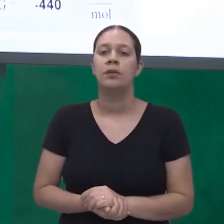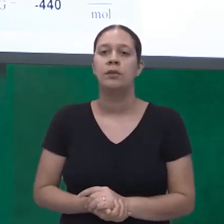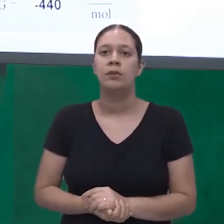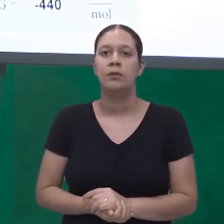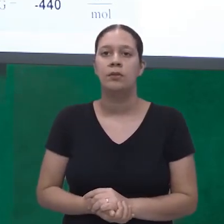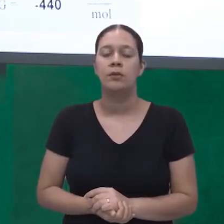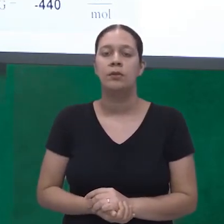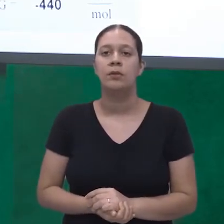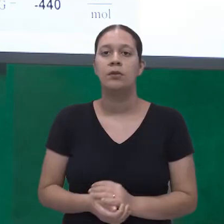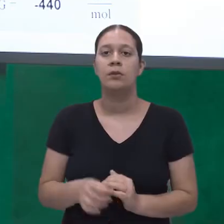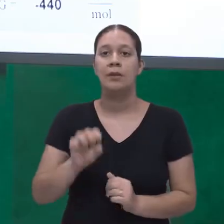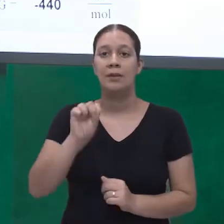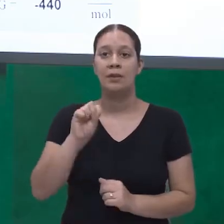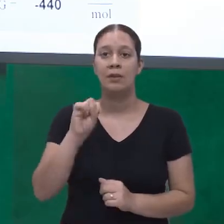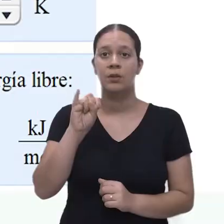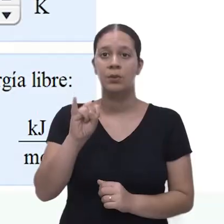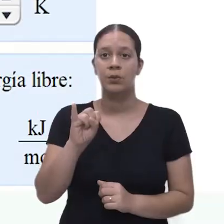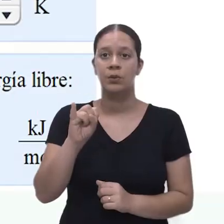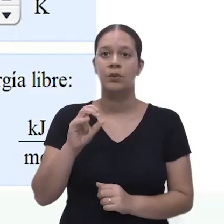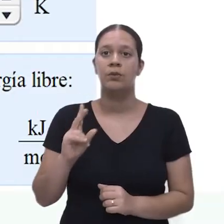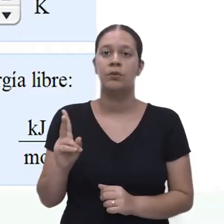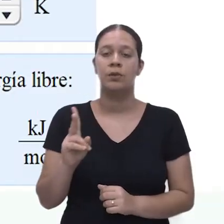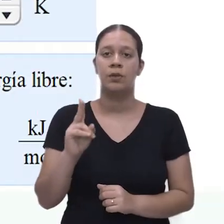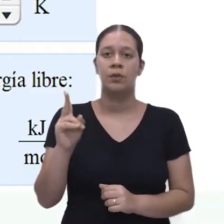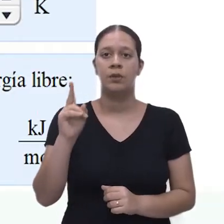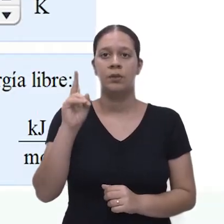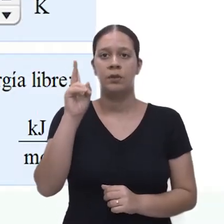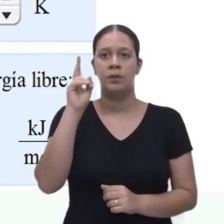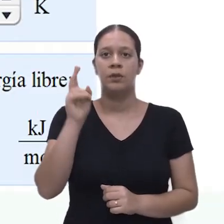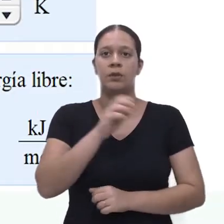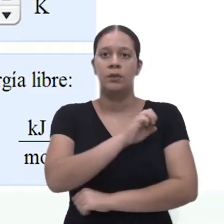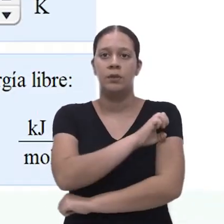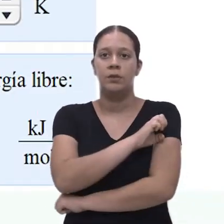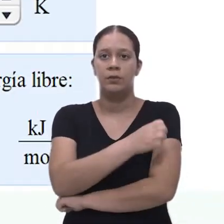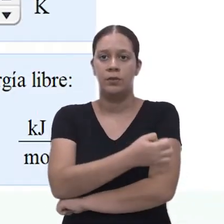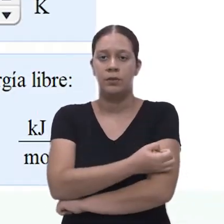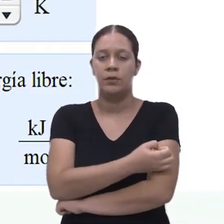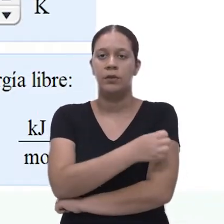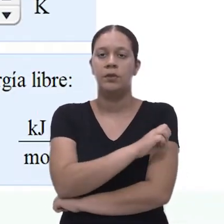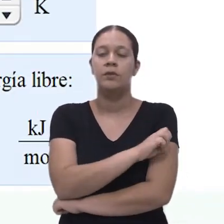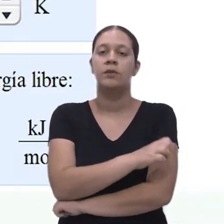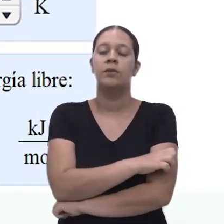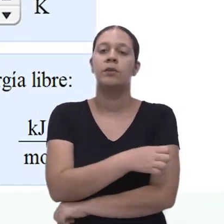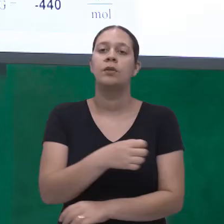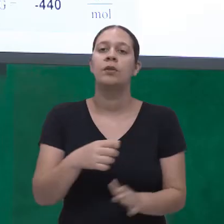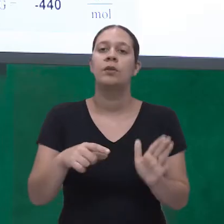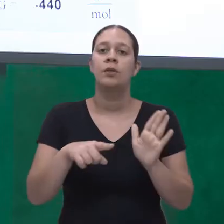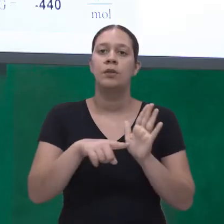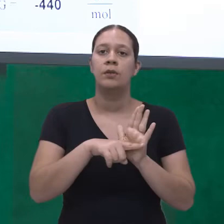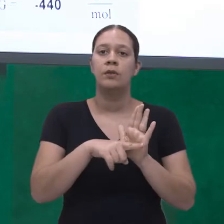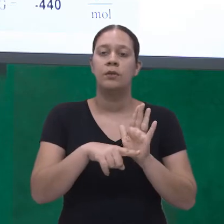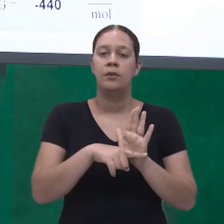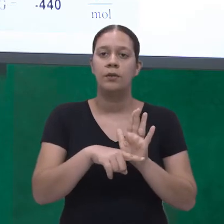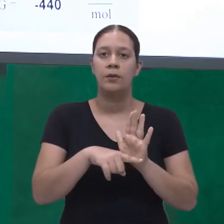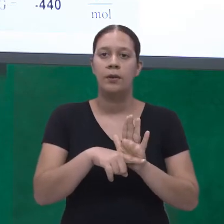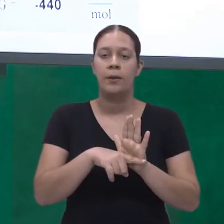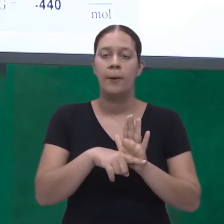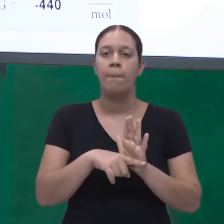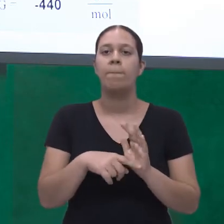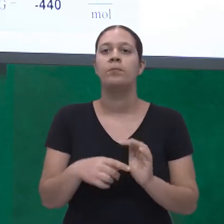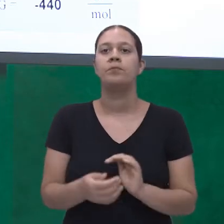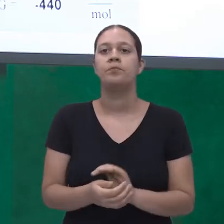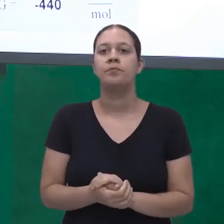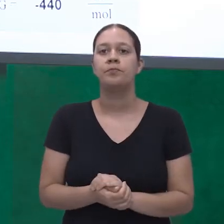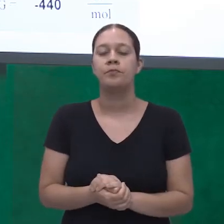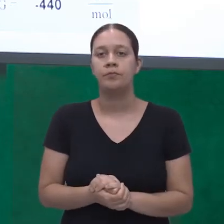vocês. Se o valor dessa energia for negativo, significa dizer